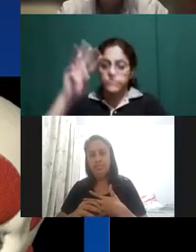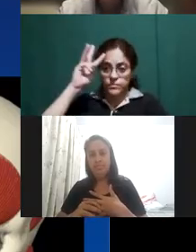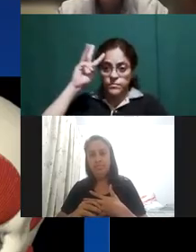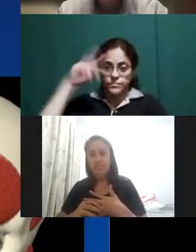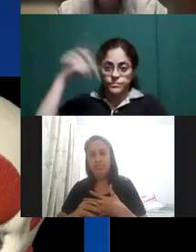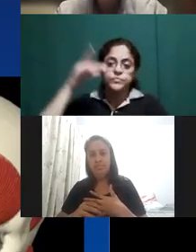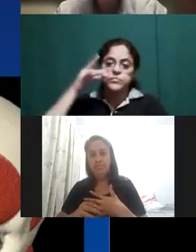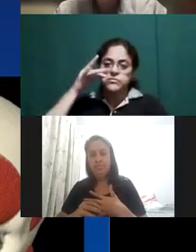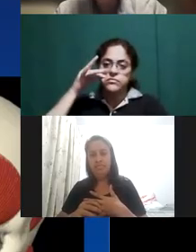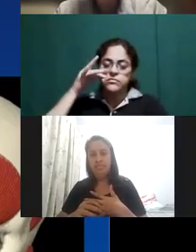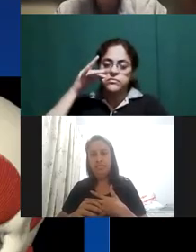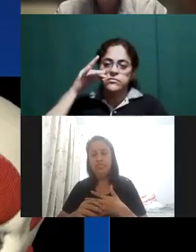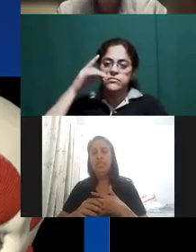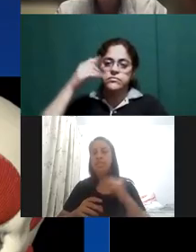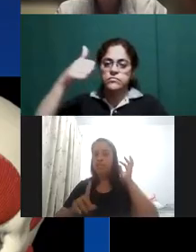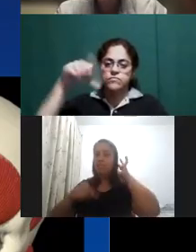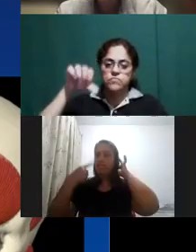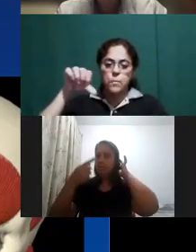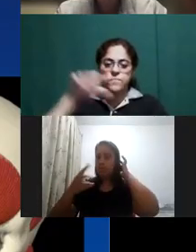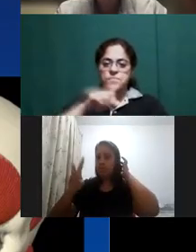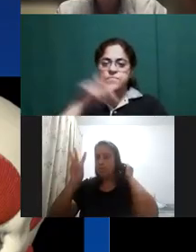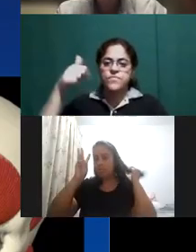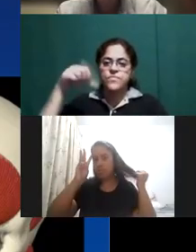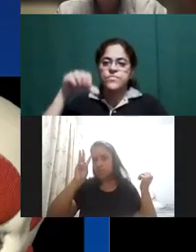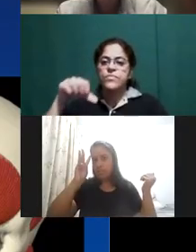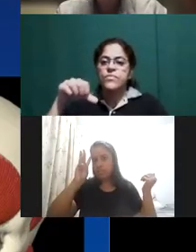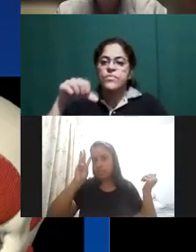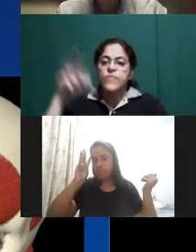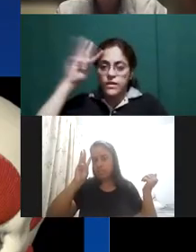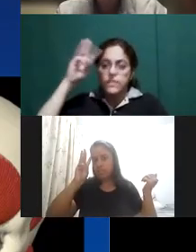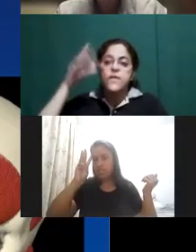matéria Então, anterior. posso colocar. Que hora começa a aula de vocês?